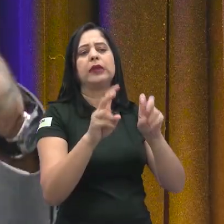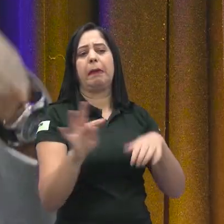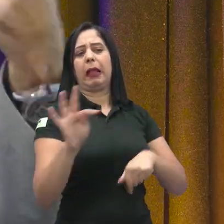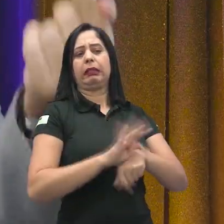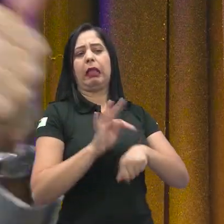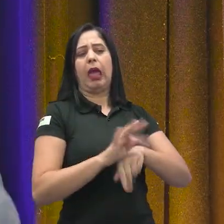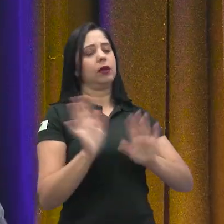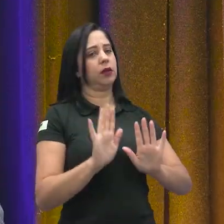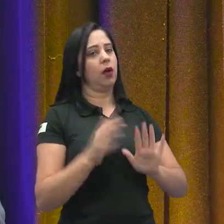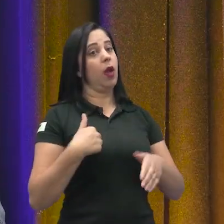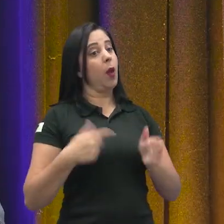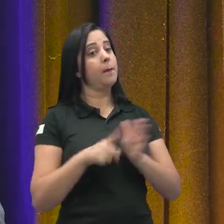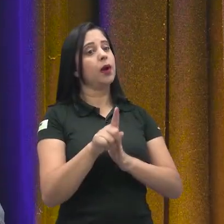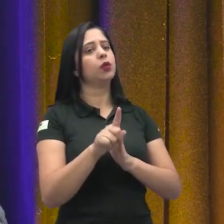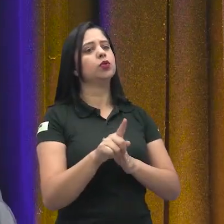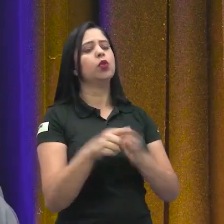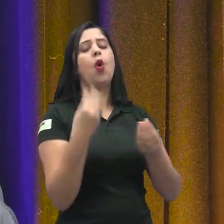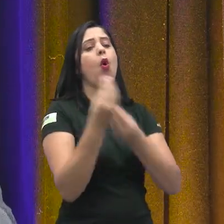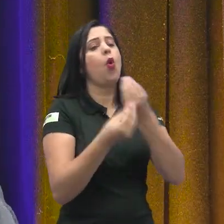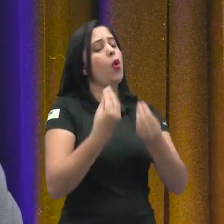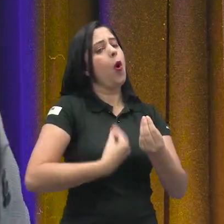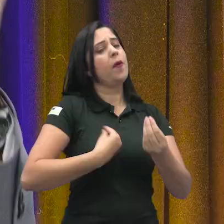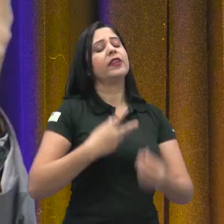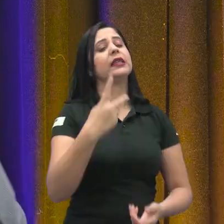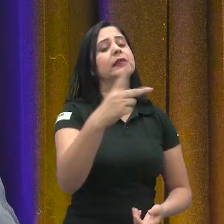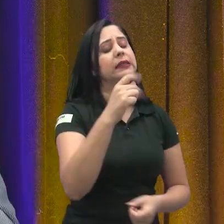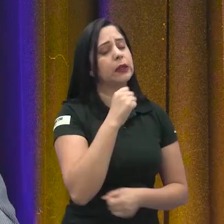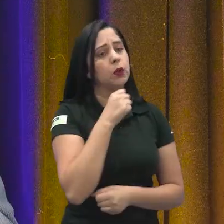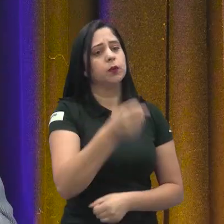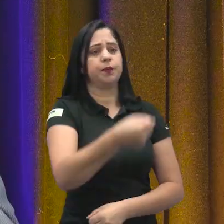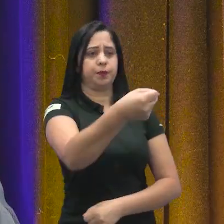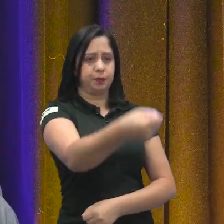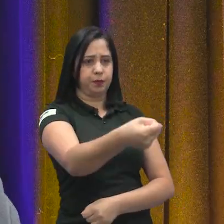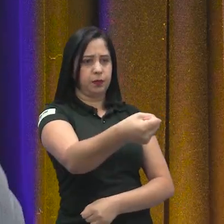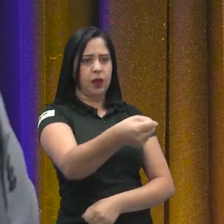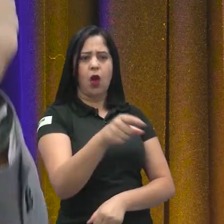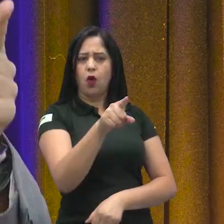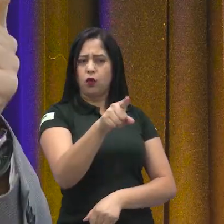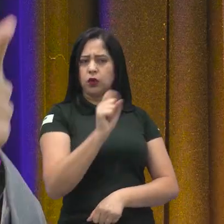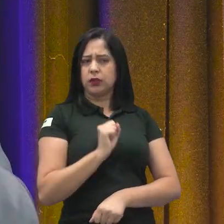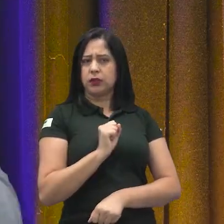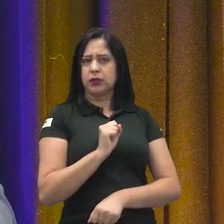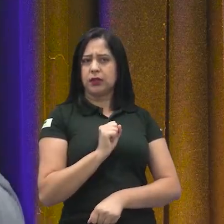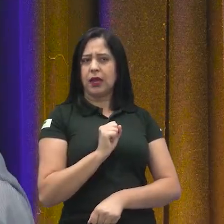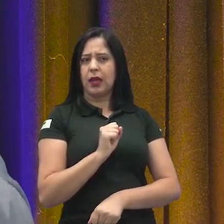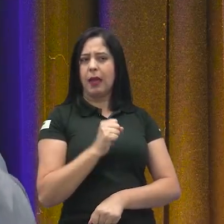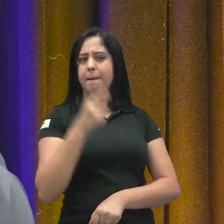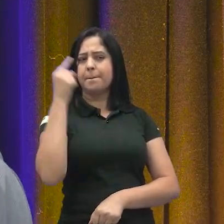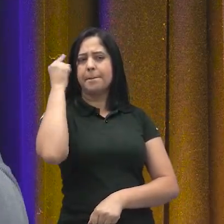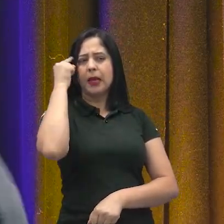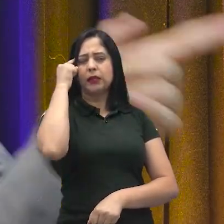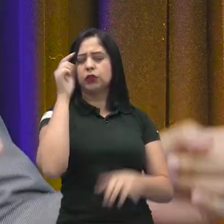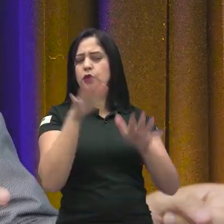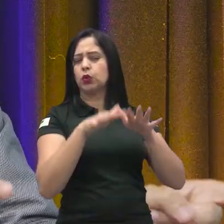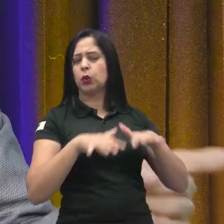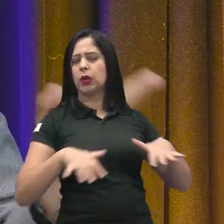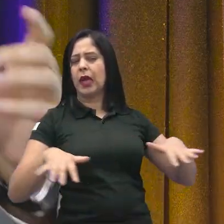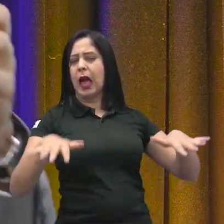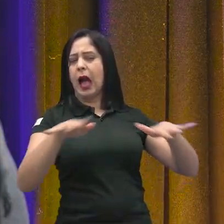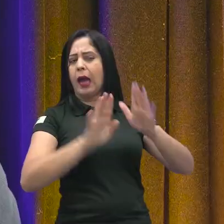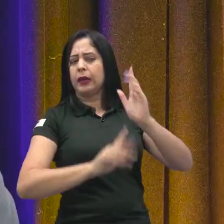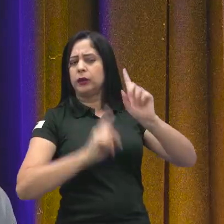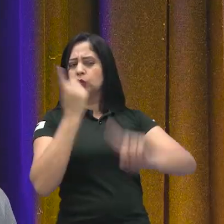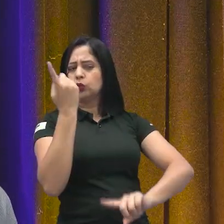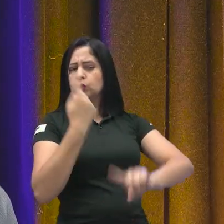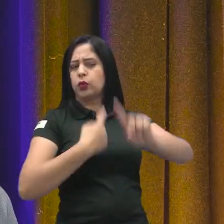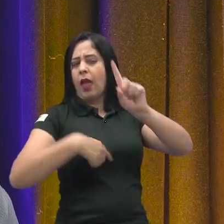tomou essa decisão? Em que momento, qual era o contexto do país quando você pensou que esse setor seria uma boa oportunidade? Porque